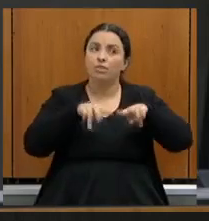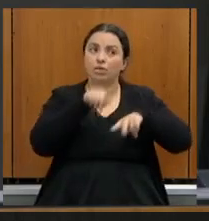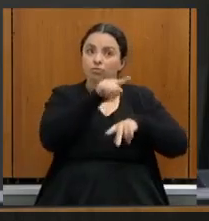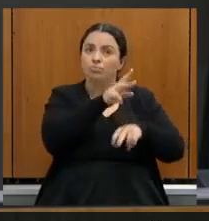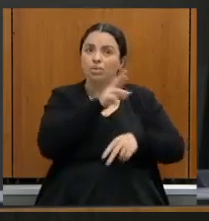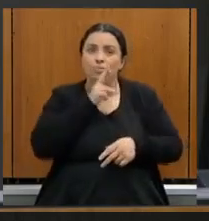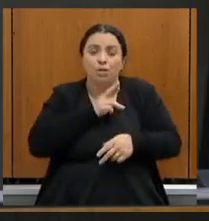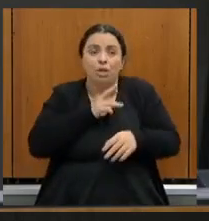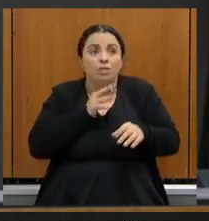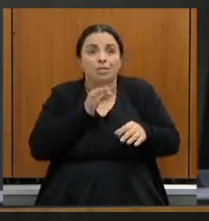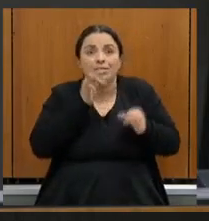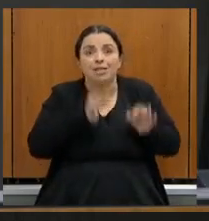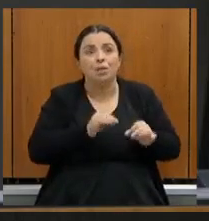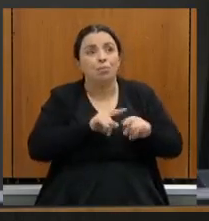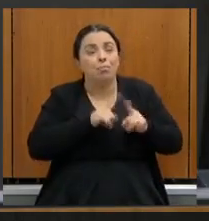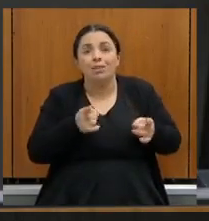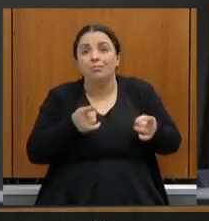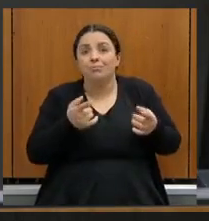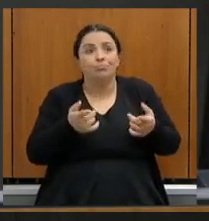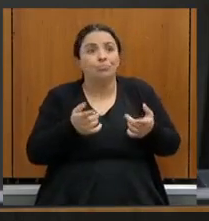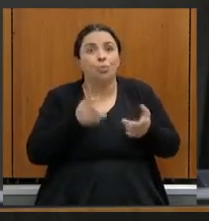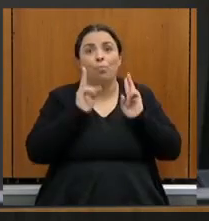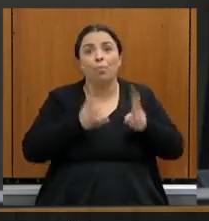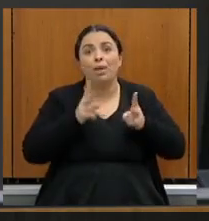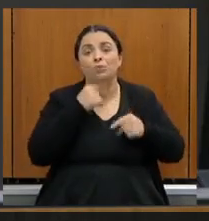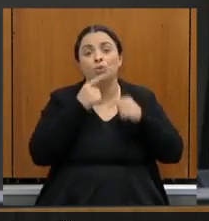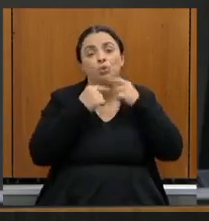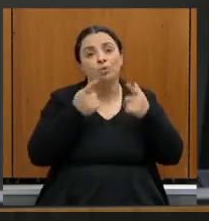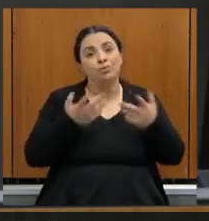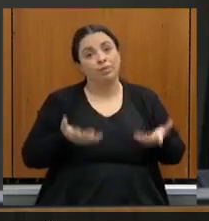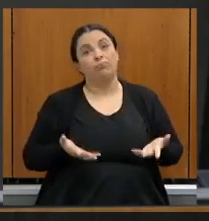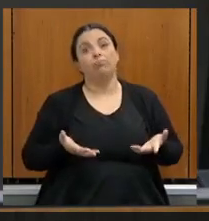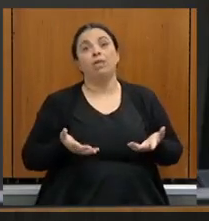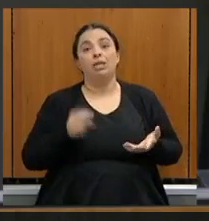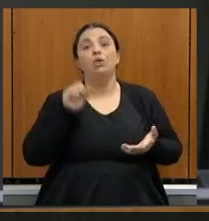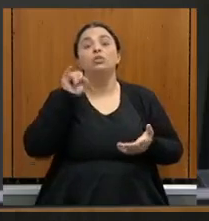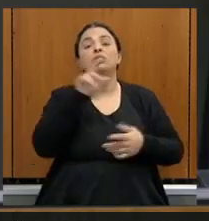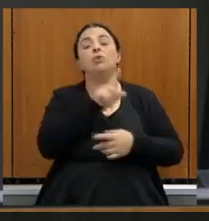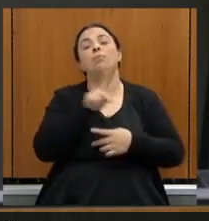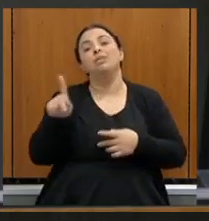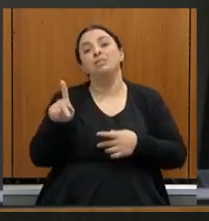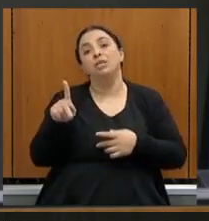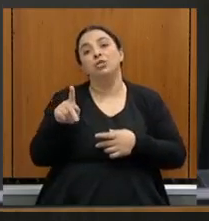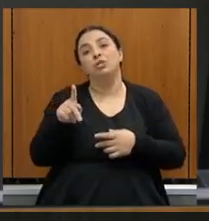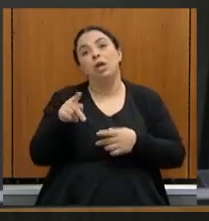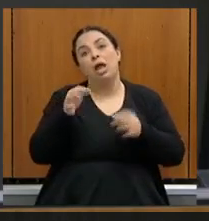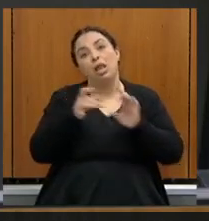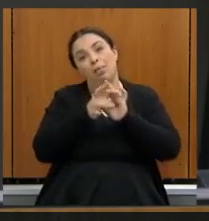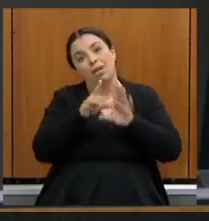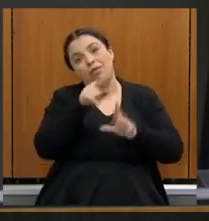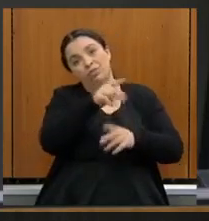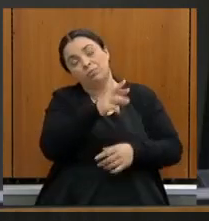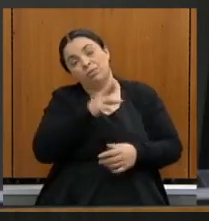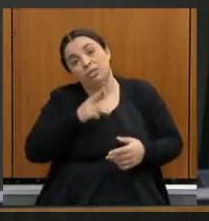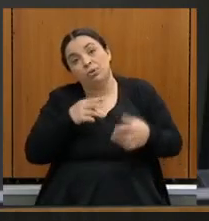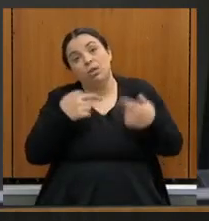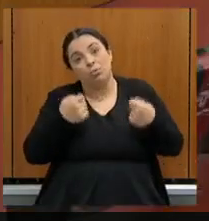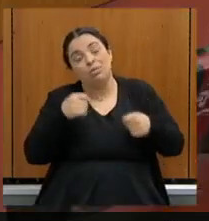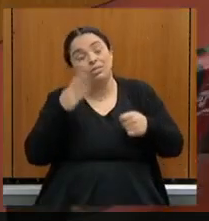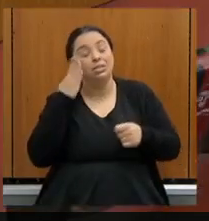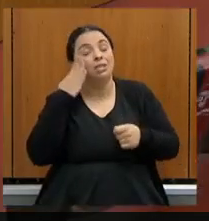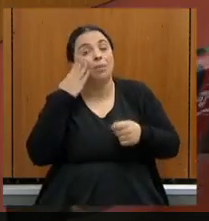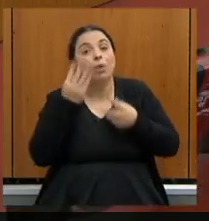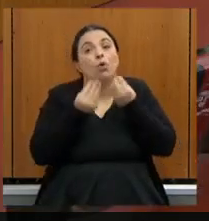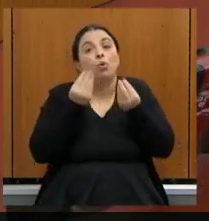concreto. Então, são essas duas questões. Se o presidente te autorizar que o senhor possa responder, eu acho que era importante a gente ter esse encaminhamento.